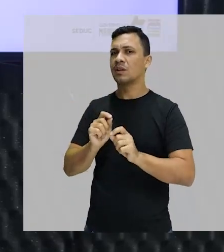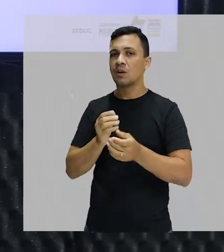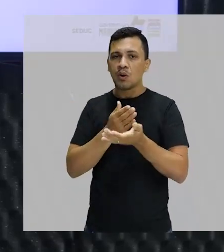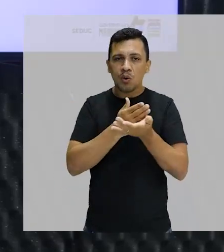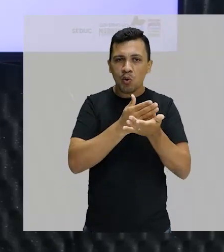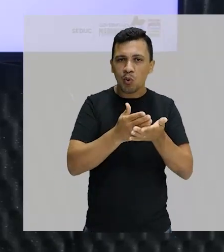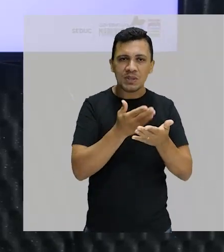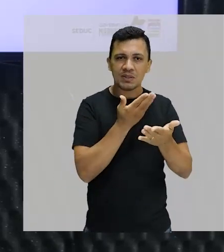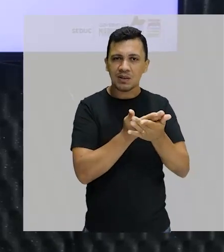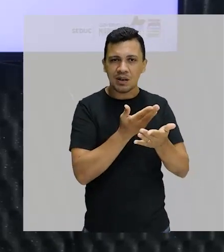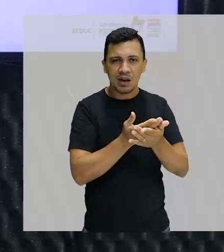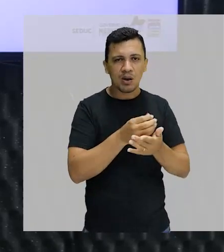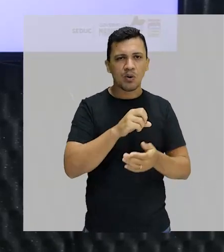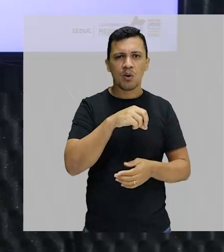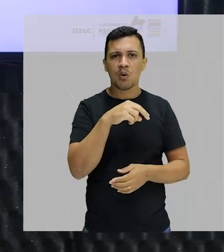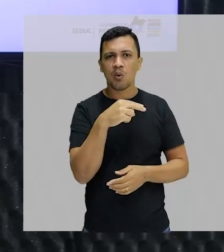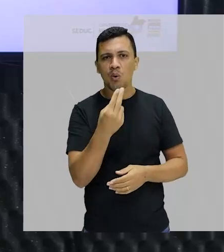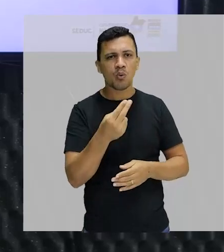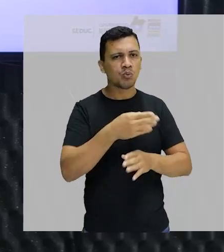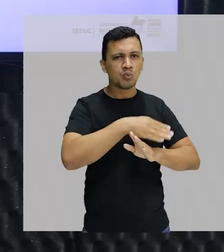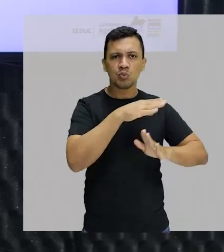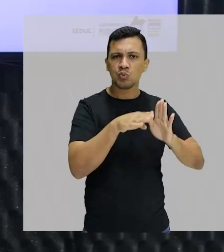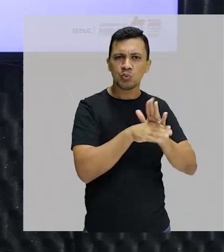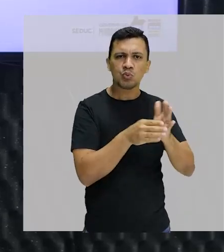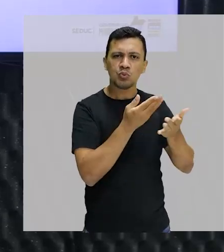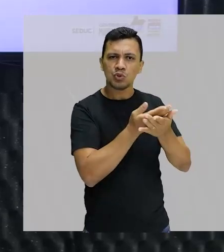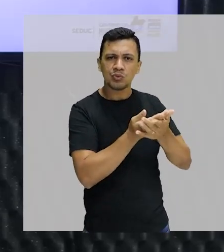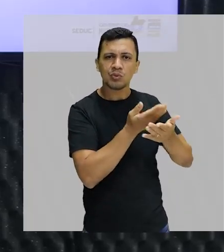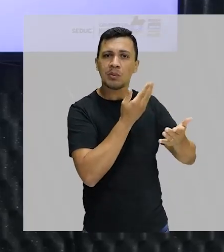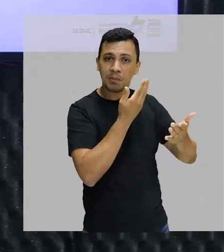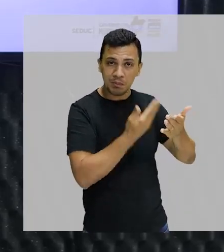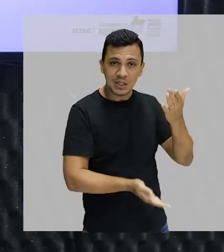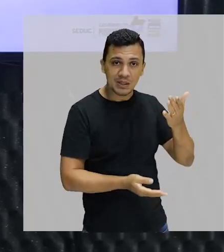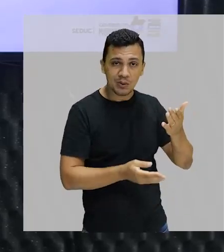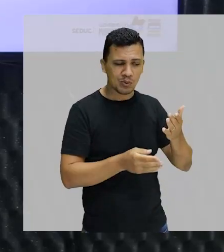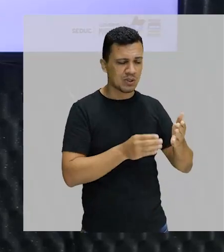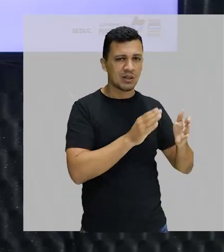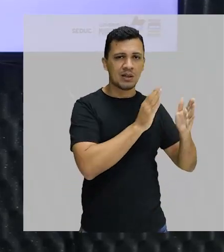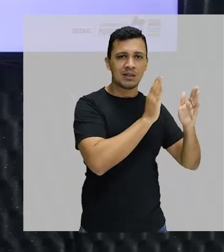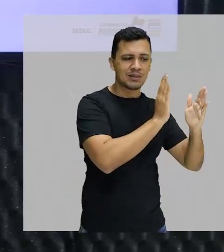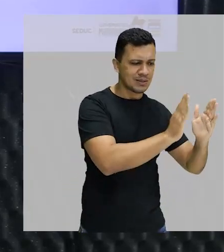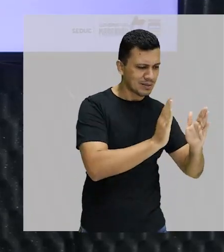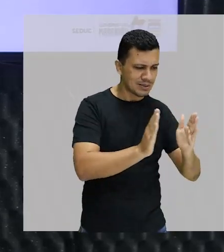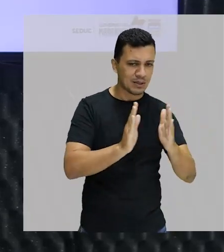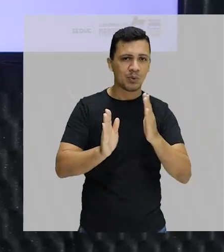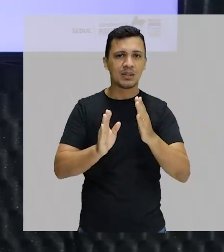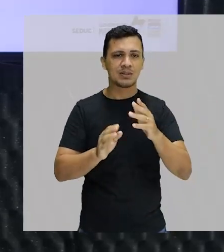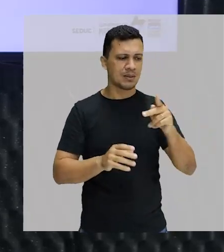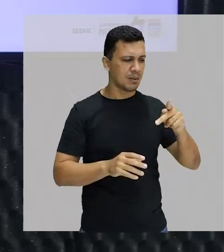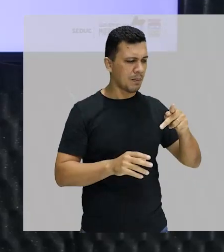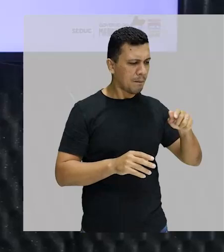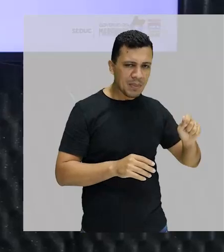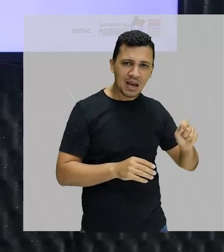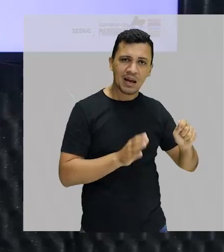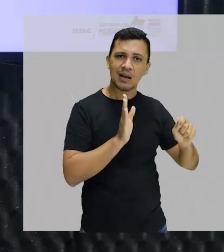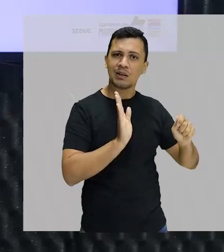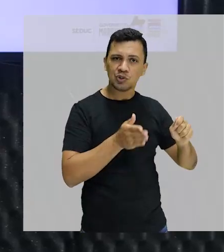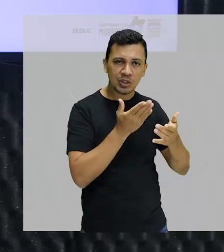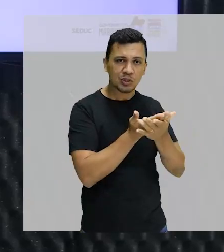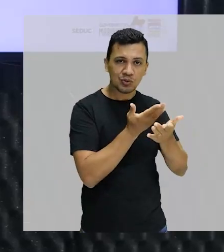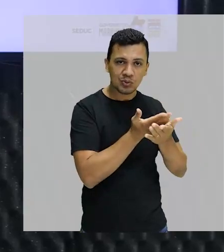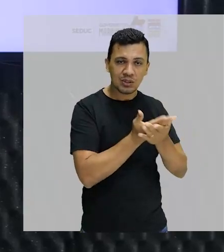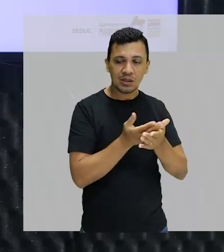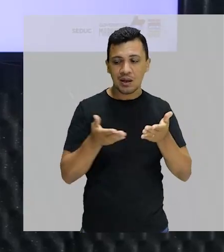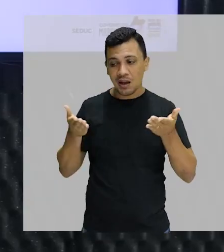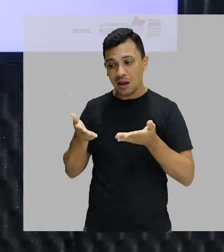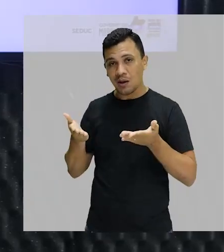até mesmo todo o estudo que nós estamos fazendo, né? Nós já estudamos de sequências, nós já estudamos PA, e agora nós estamos